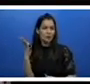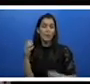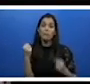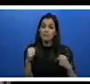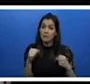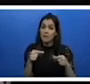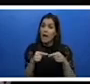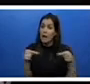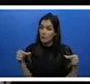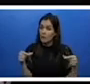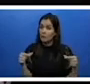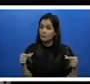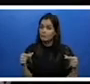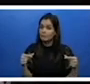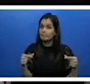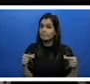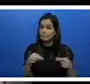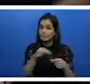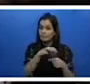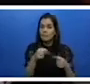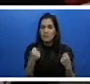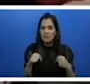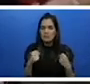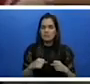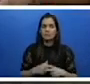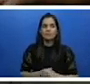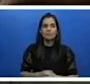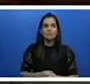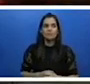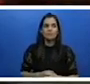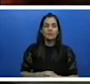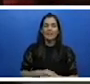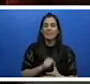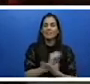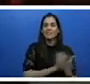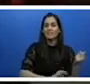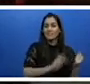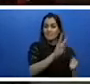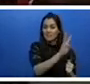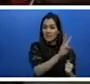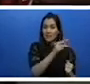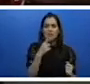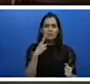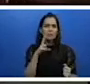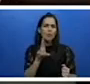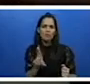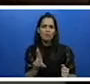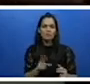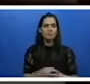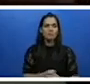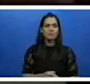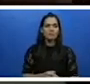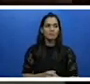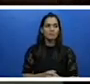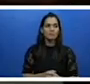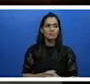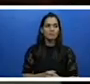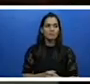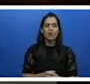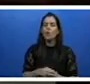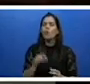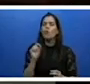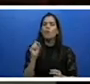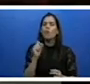ter a régua, senão não faz. Observe a reta numérica e responda. Número inicial,